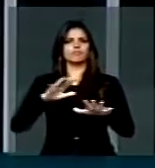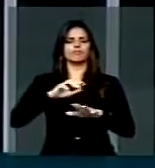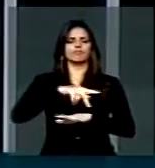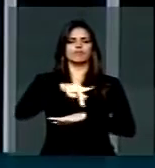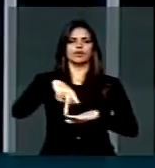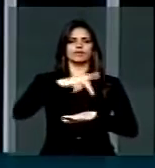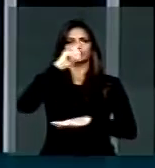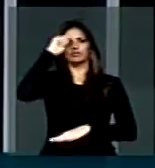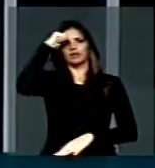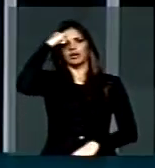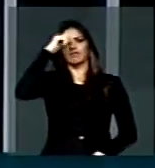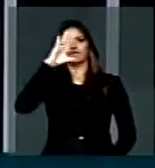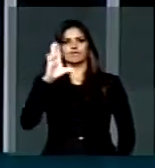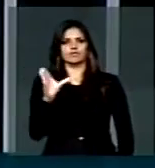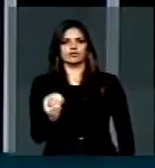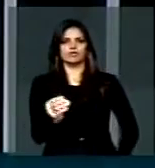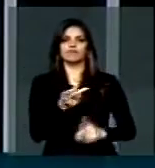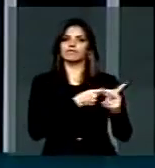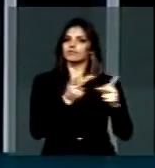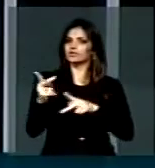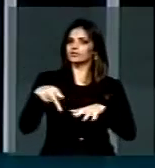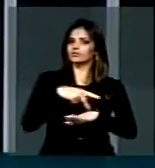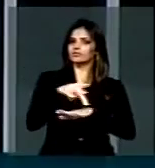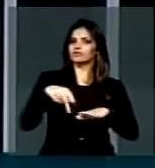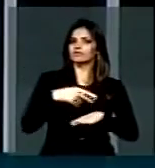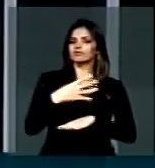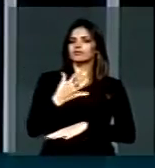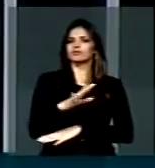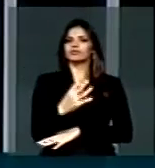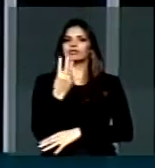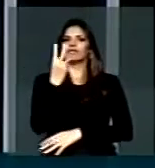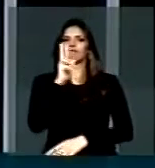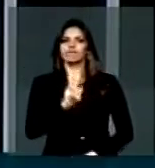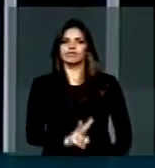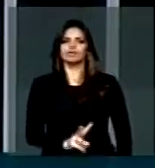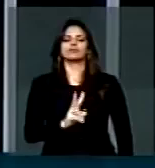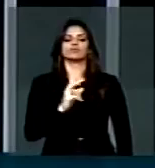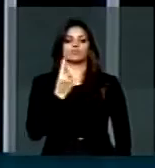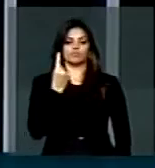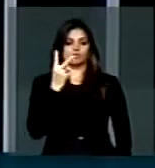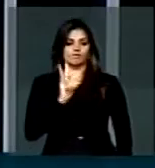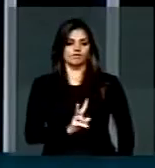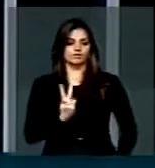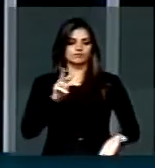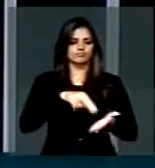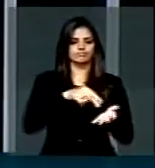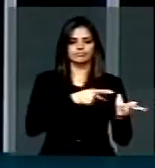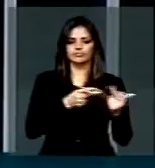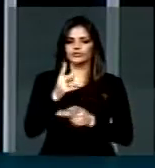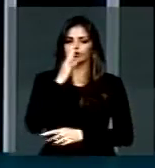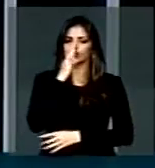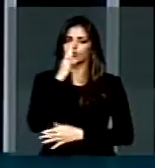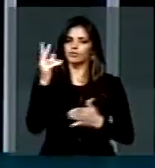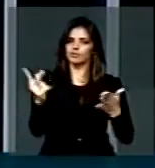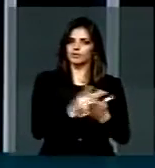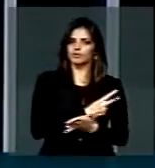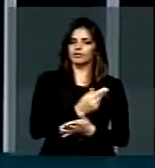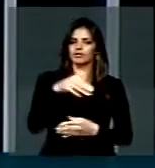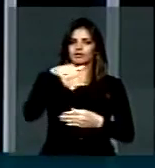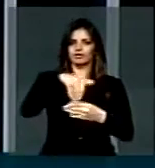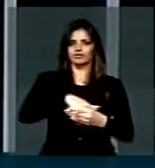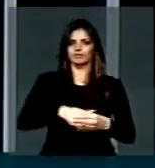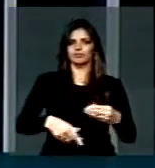Sul. Visitamos aquele país por mais de 3 vezes, numa delas como observadora das primeiras